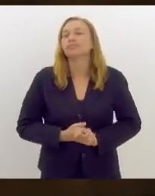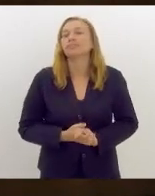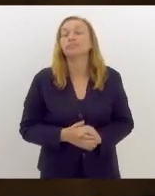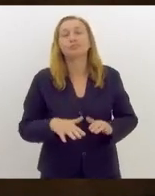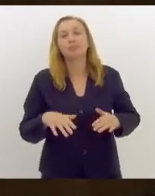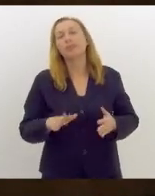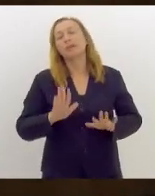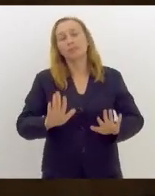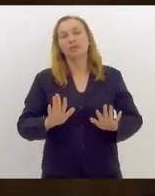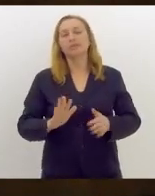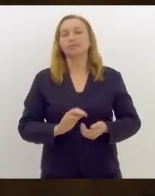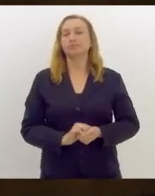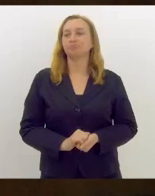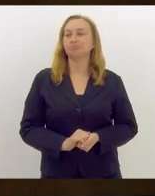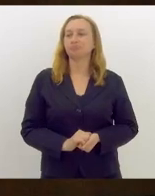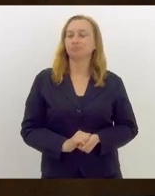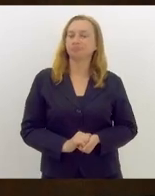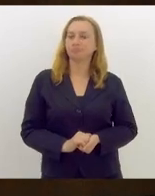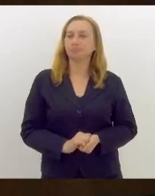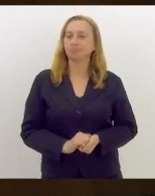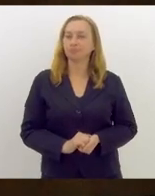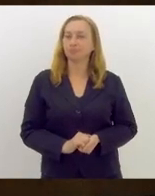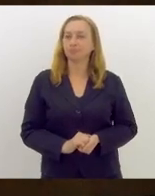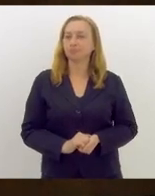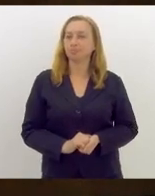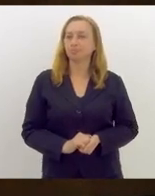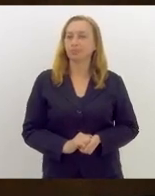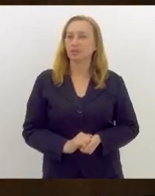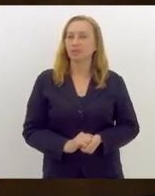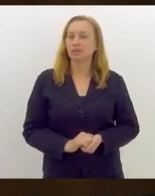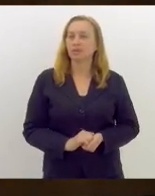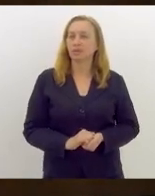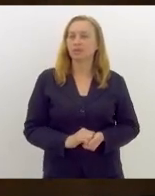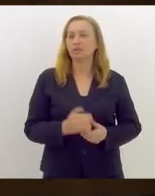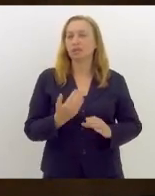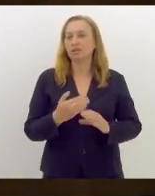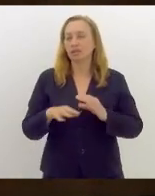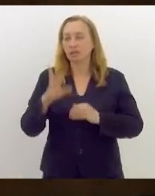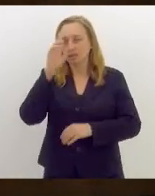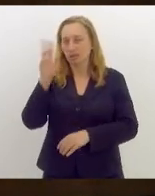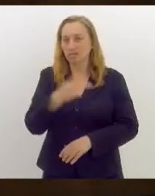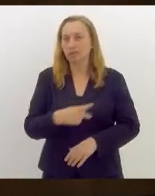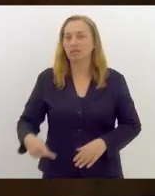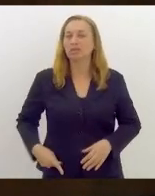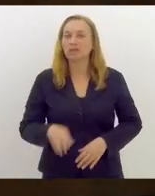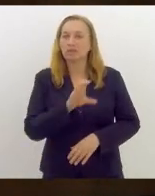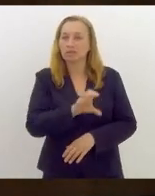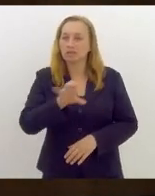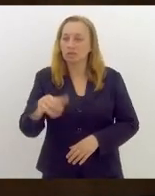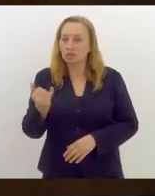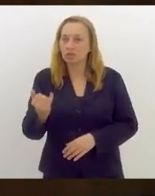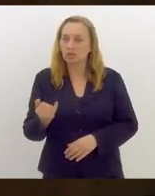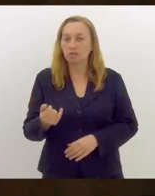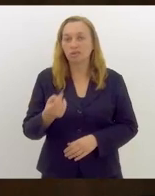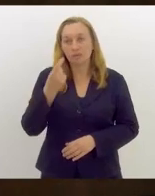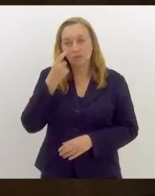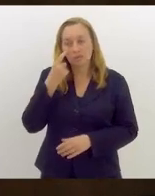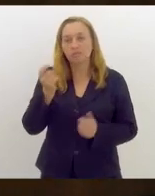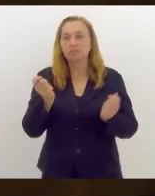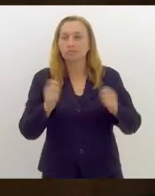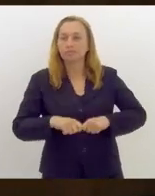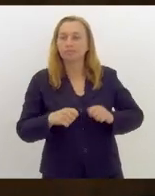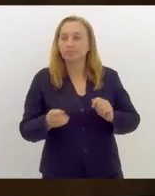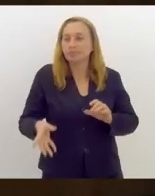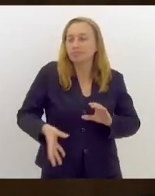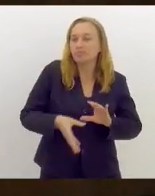Então mande qualquer forma nós estamos remetendo senhora Presidente Ah ccj para averiguar possível